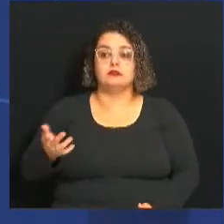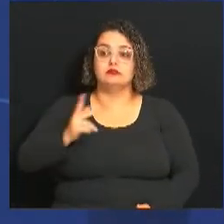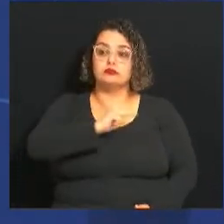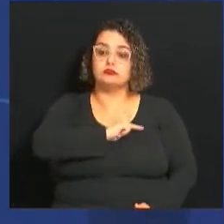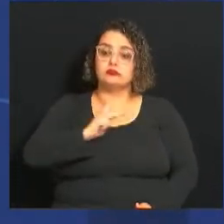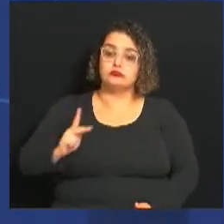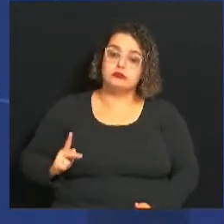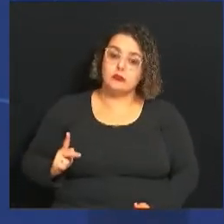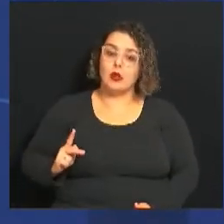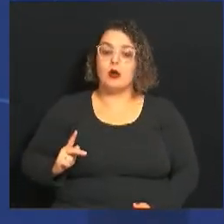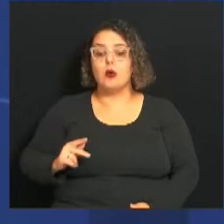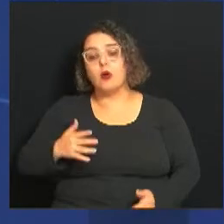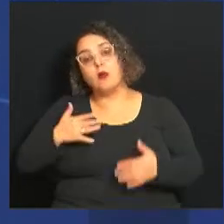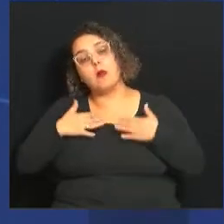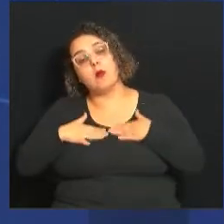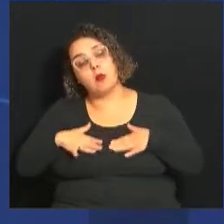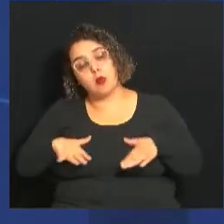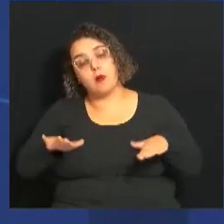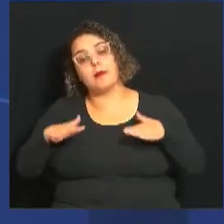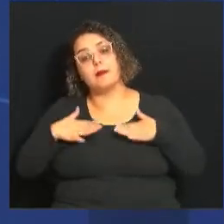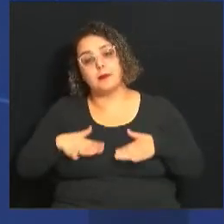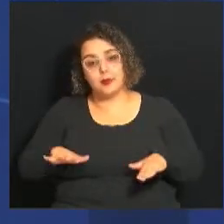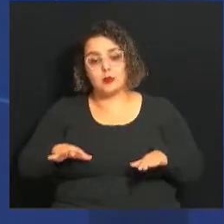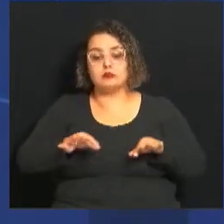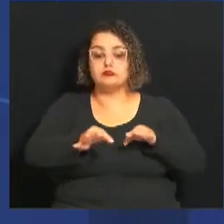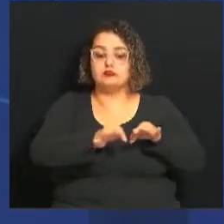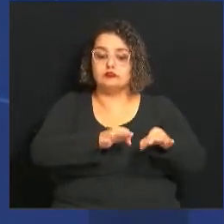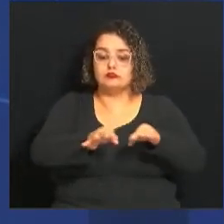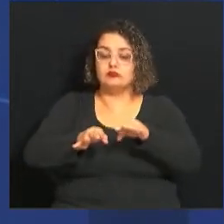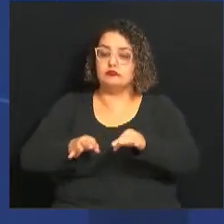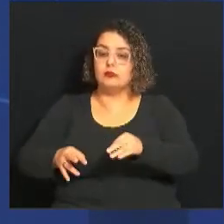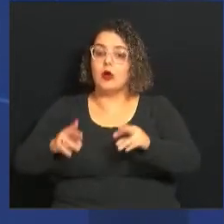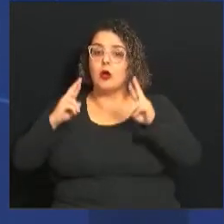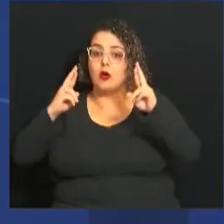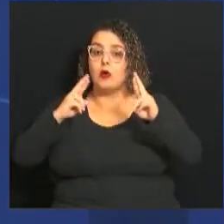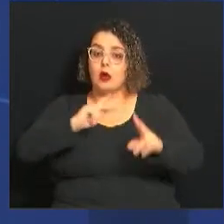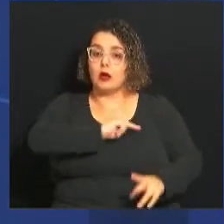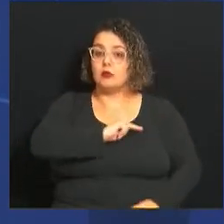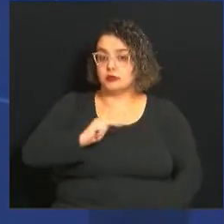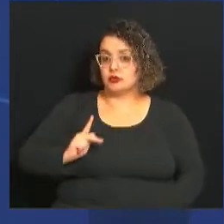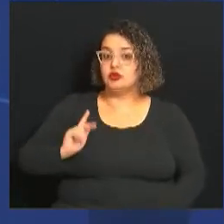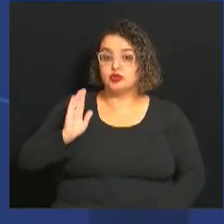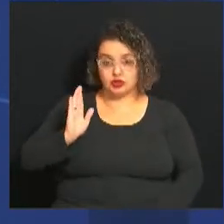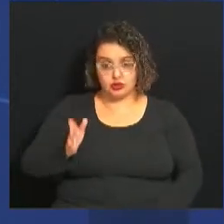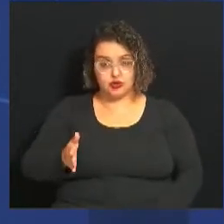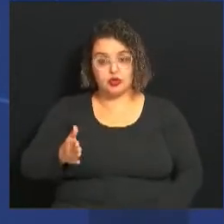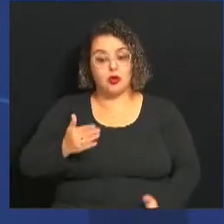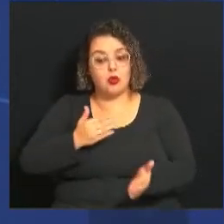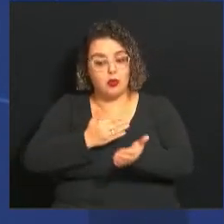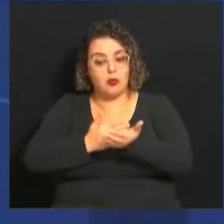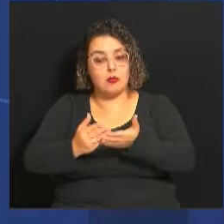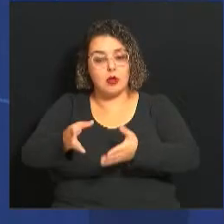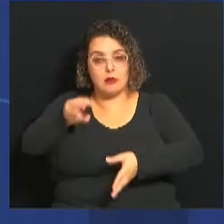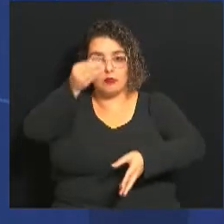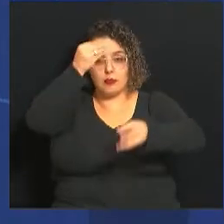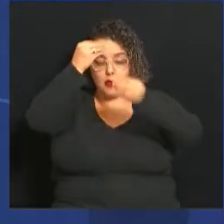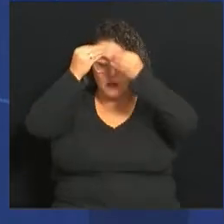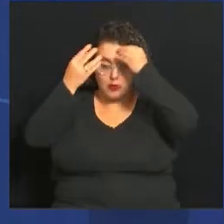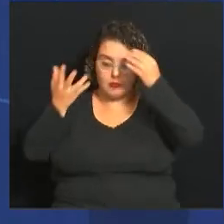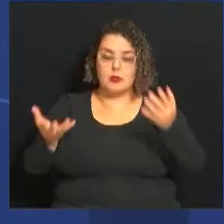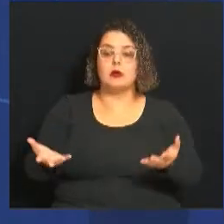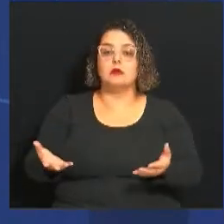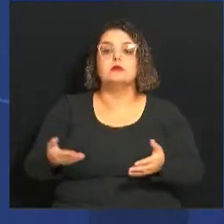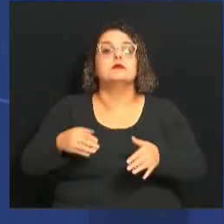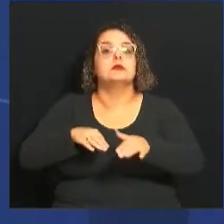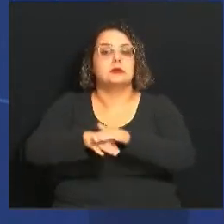pouco mais tranquila, com uma formação que o torcedor pontepretano já começa a decorar, a se